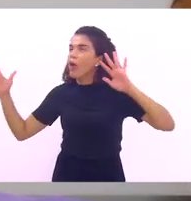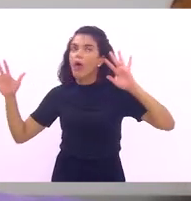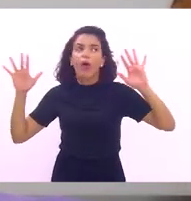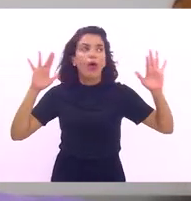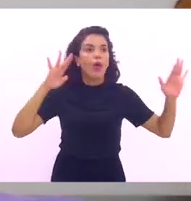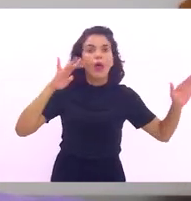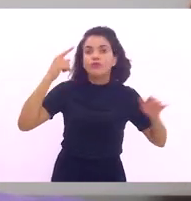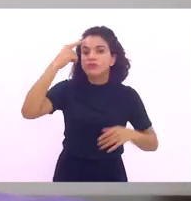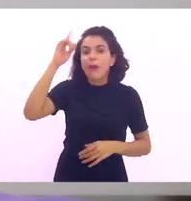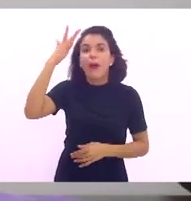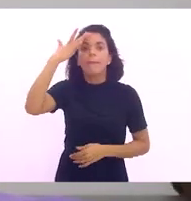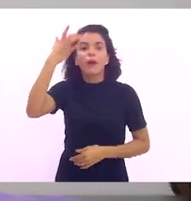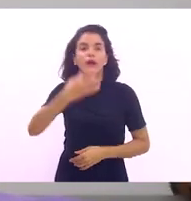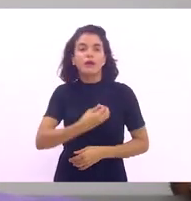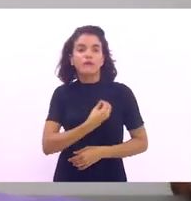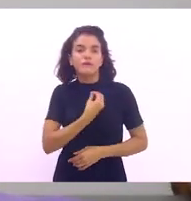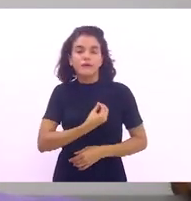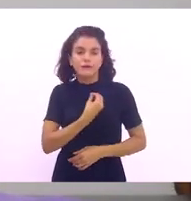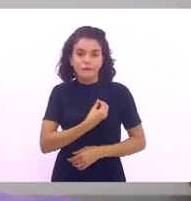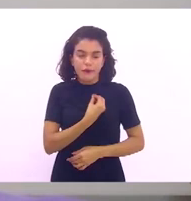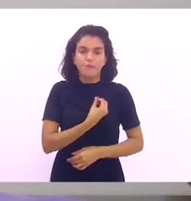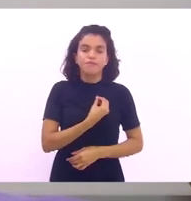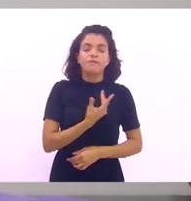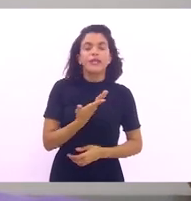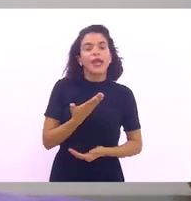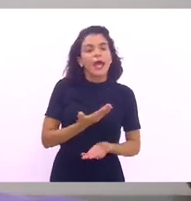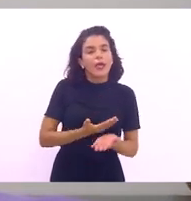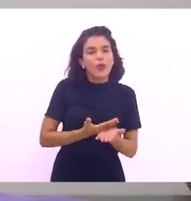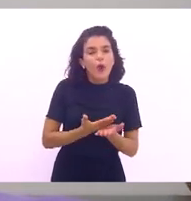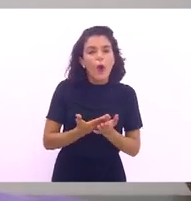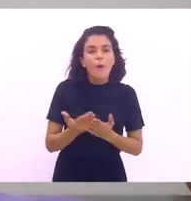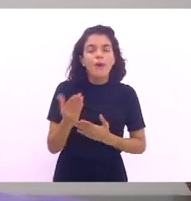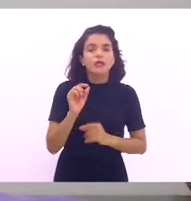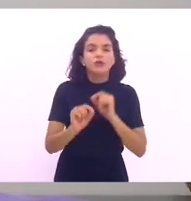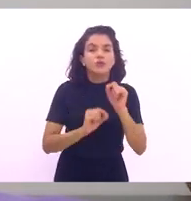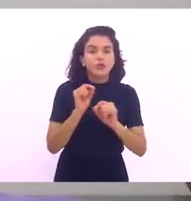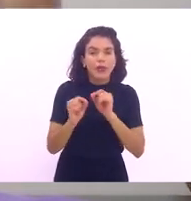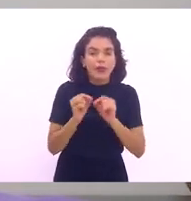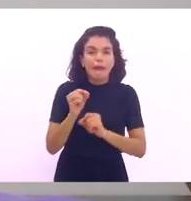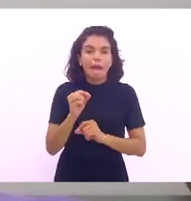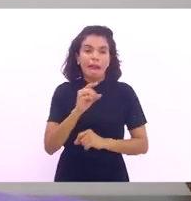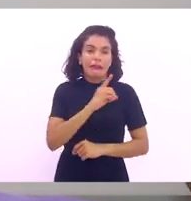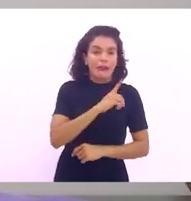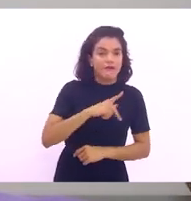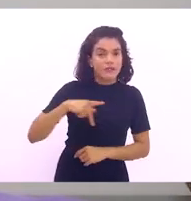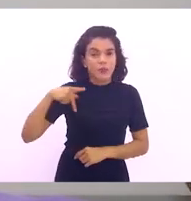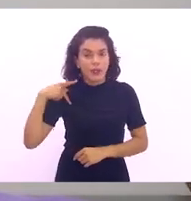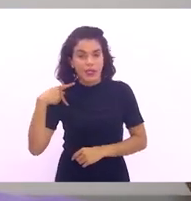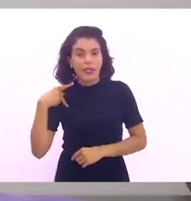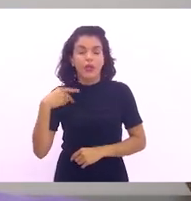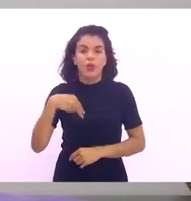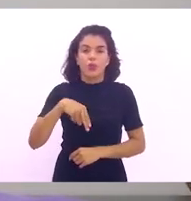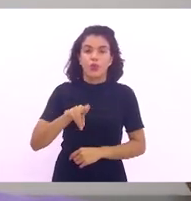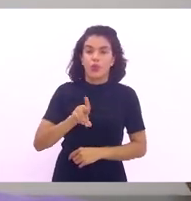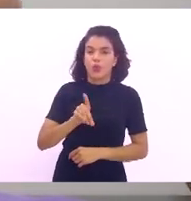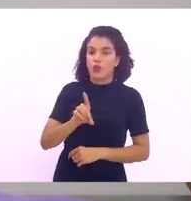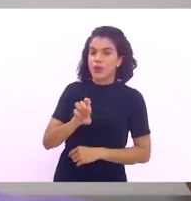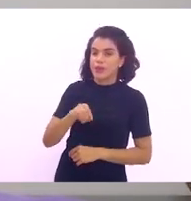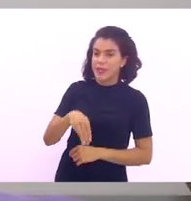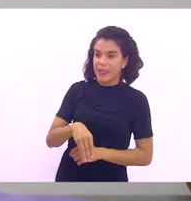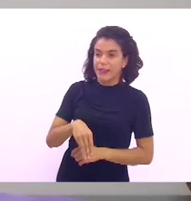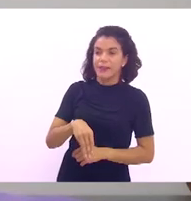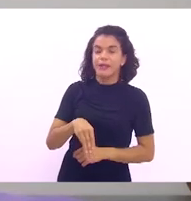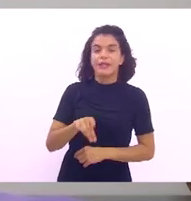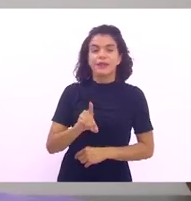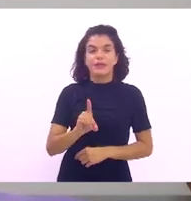outro dia a gente tá viva e aí você começa uma correria entre defensoria entre no bem entre